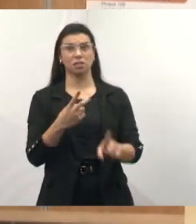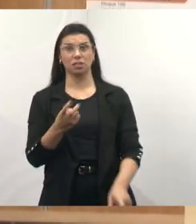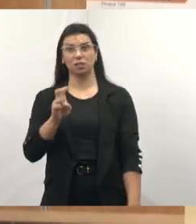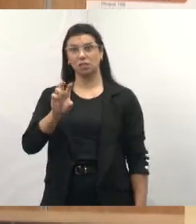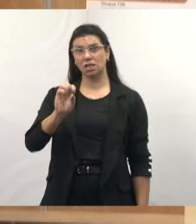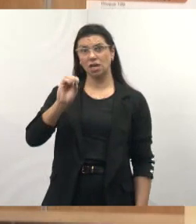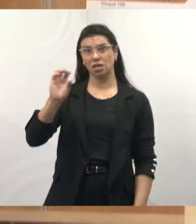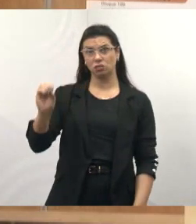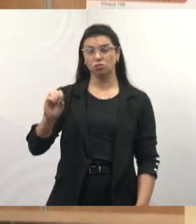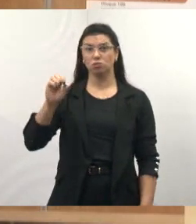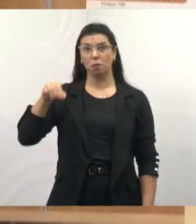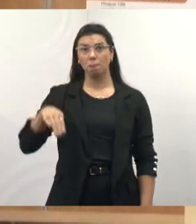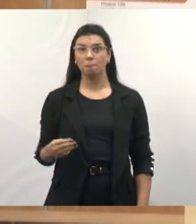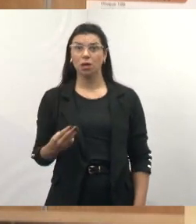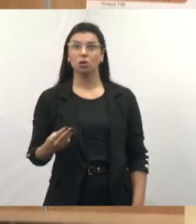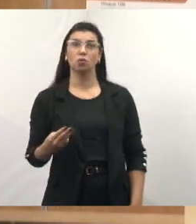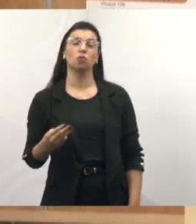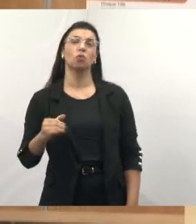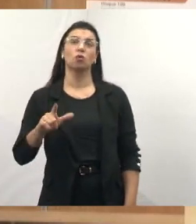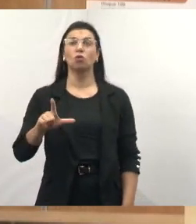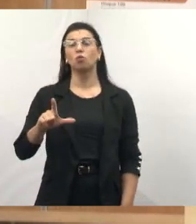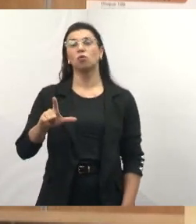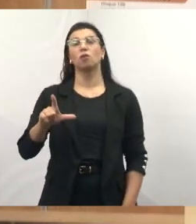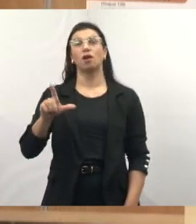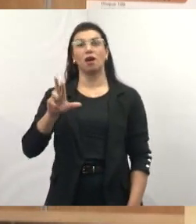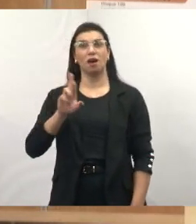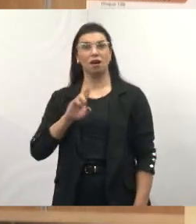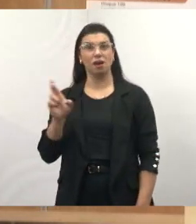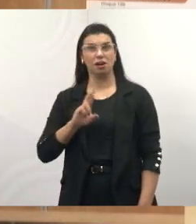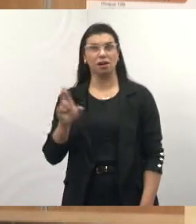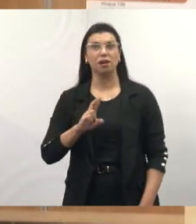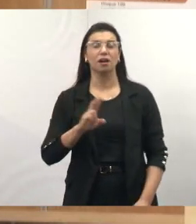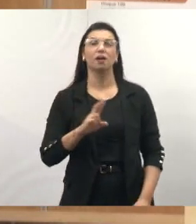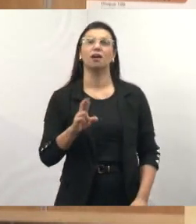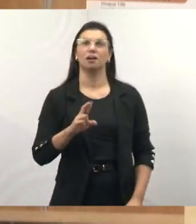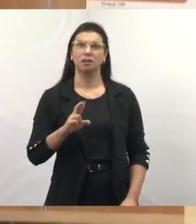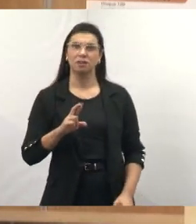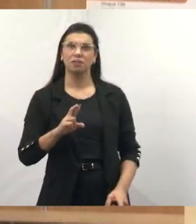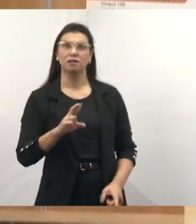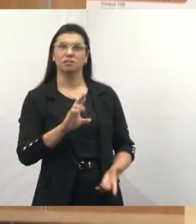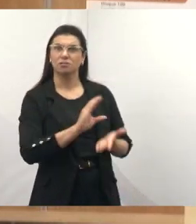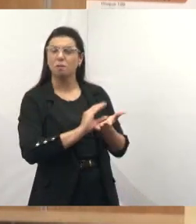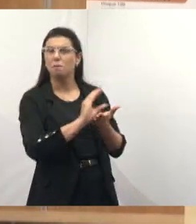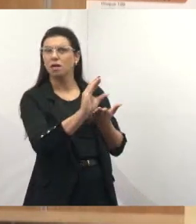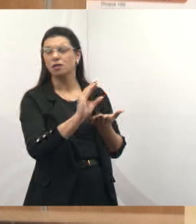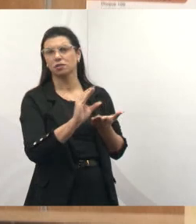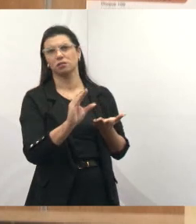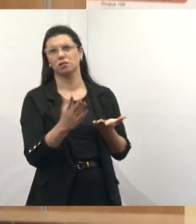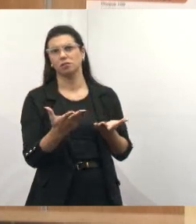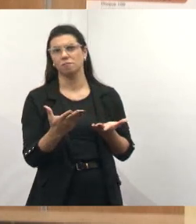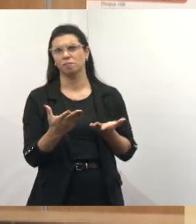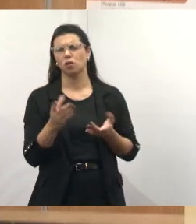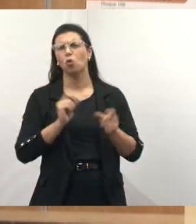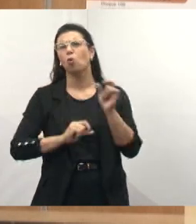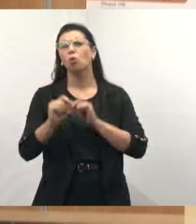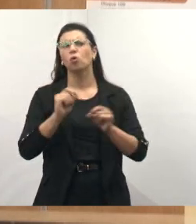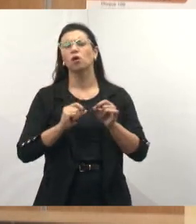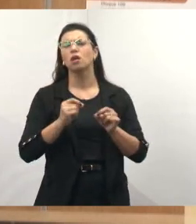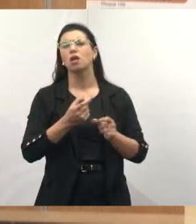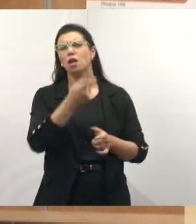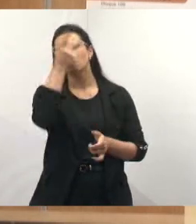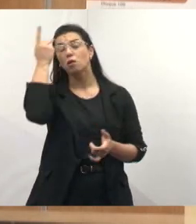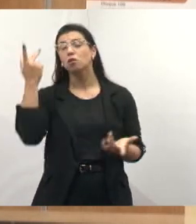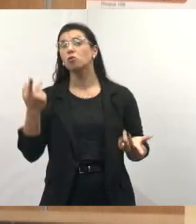o que de verdade isso impactou de mudança na vida das pessoas? Nada.